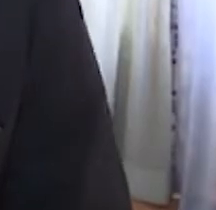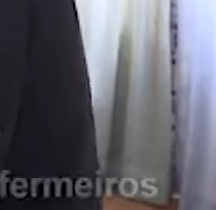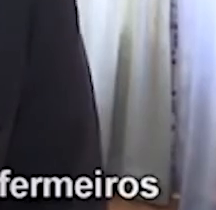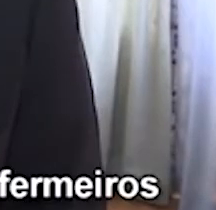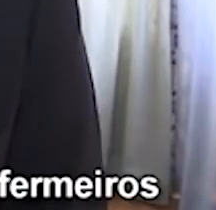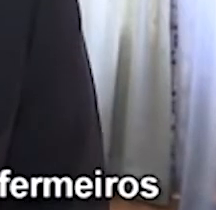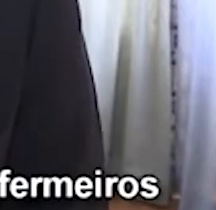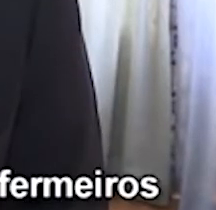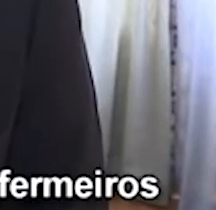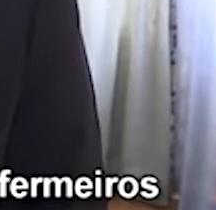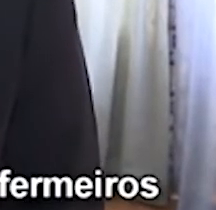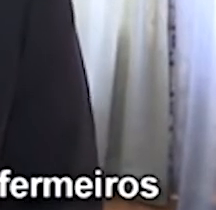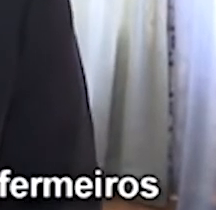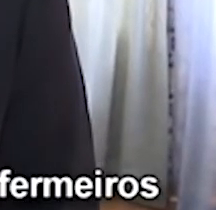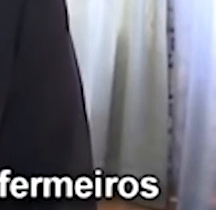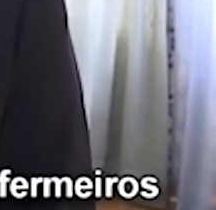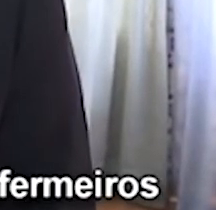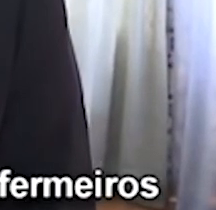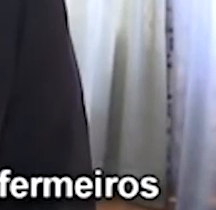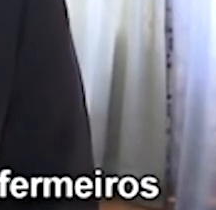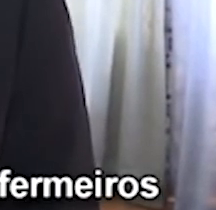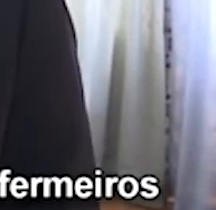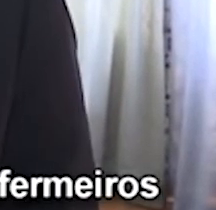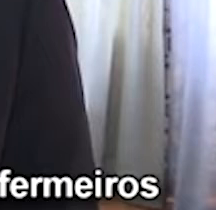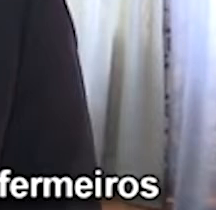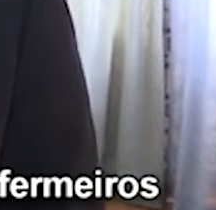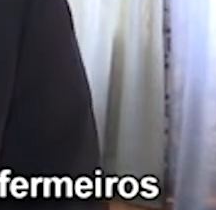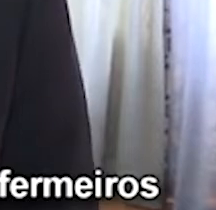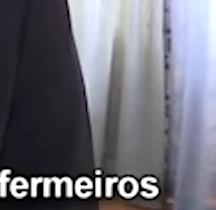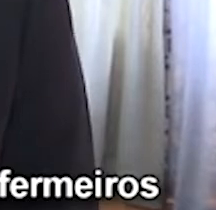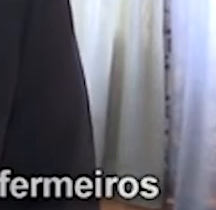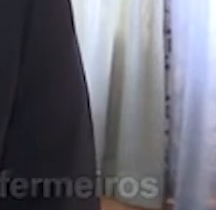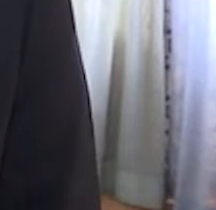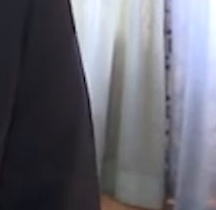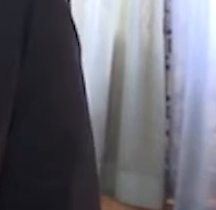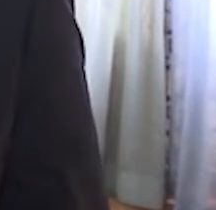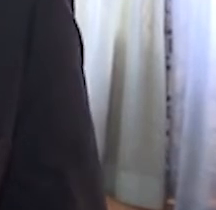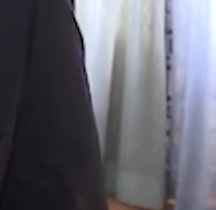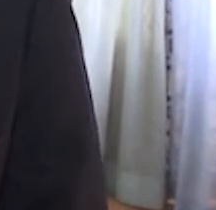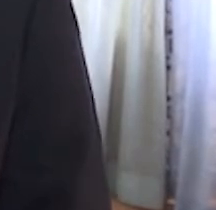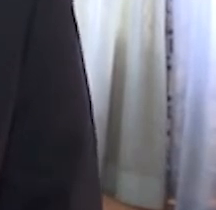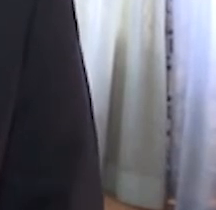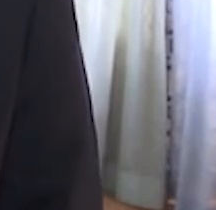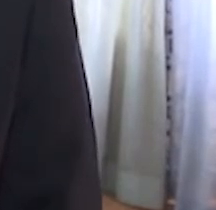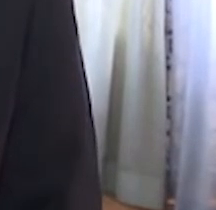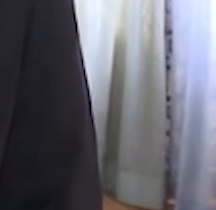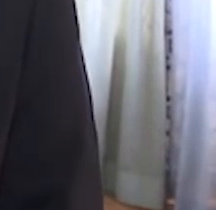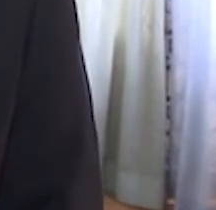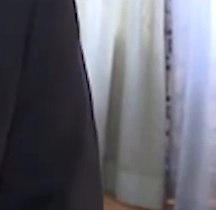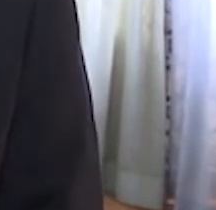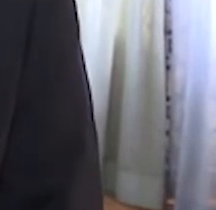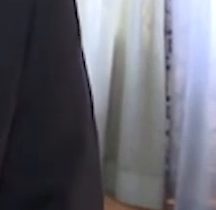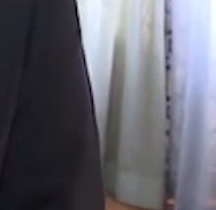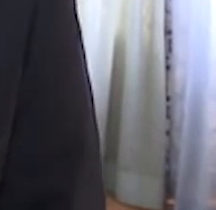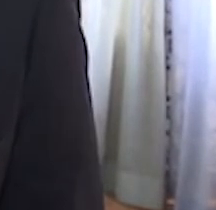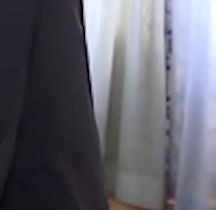hoje vamos mesmo fazer um apelo a todos os enfermeiros para o reforço da linha de saúde 24. Já ontem tivemos uma reunião com o Sr. Secretário